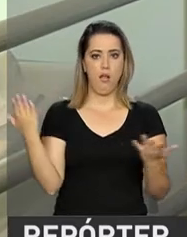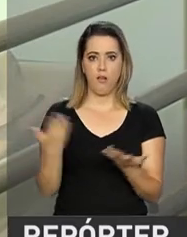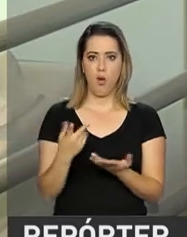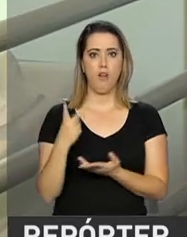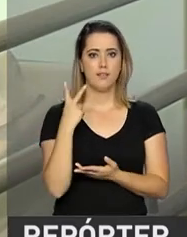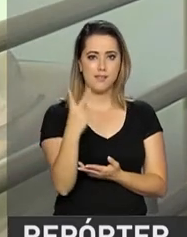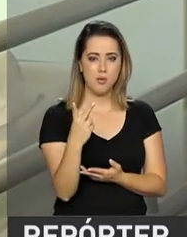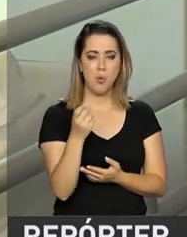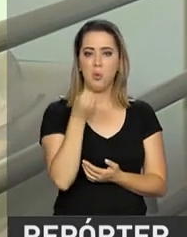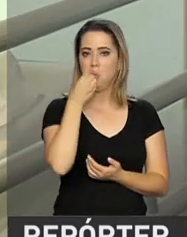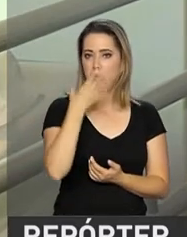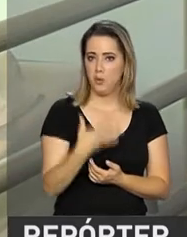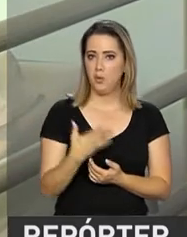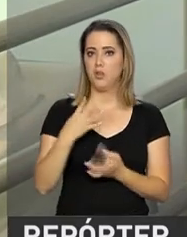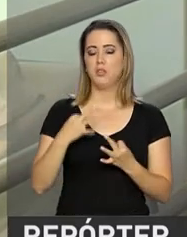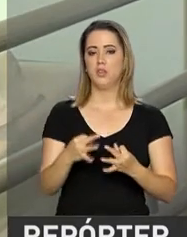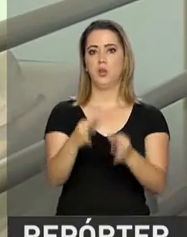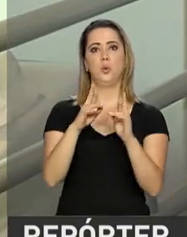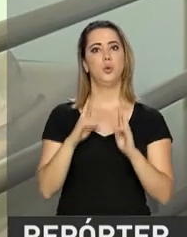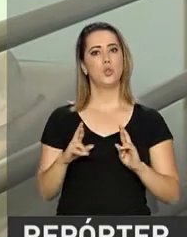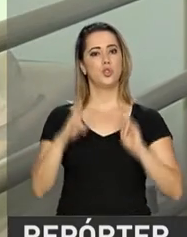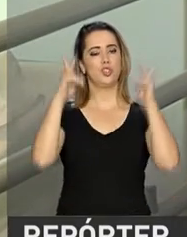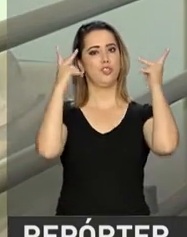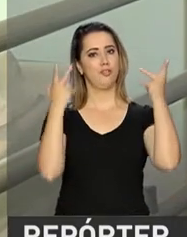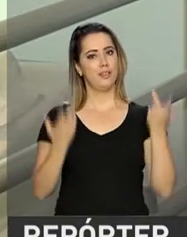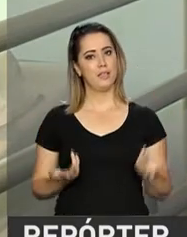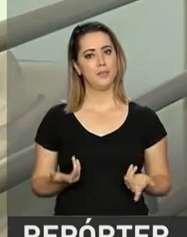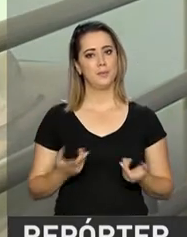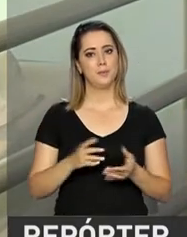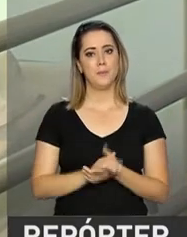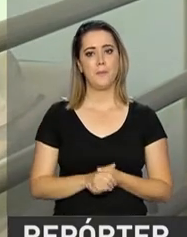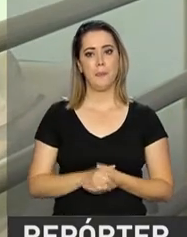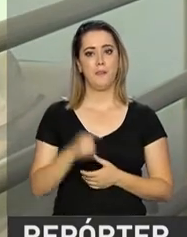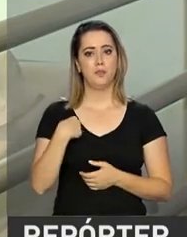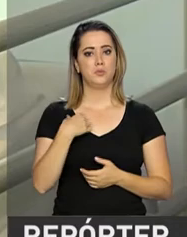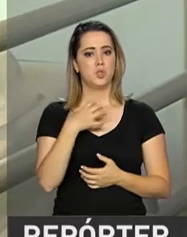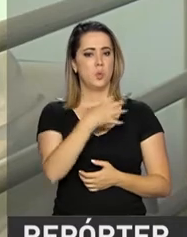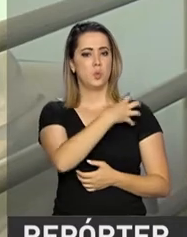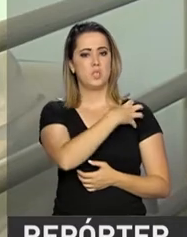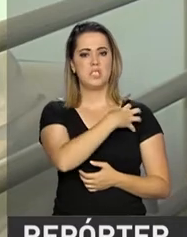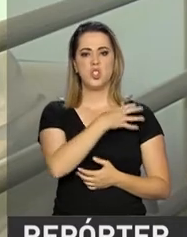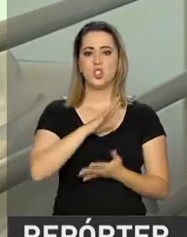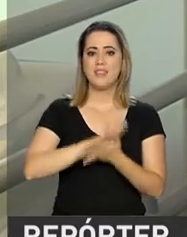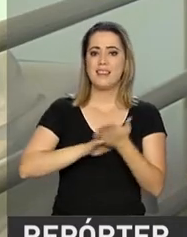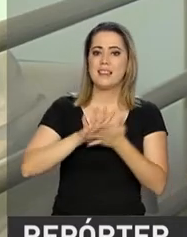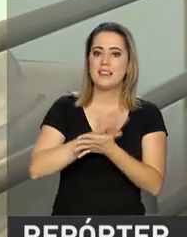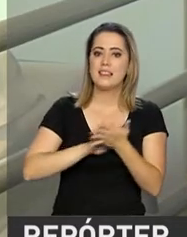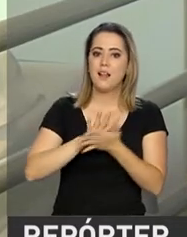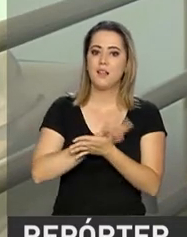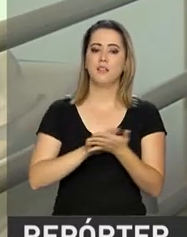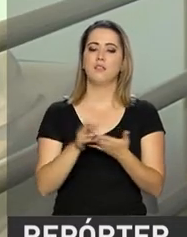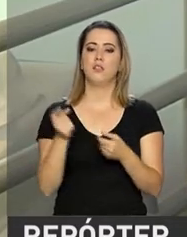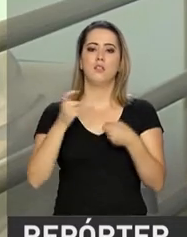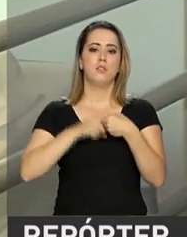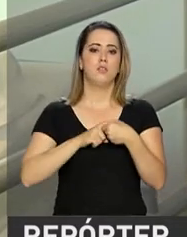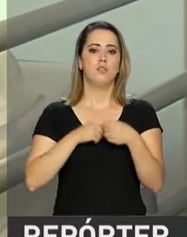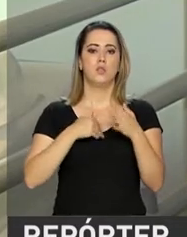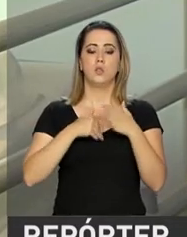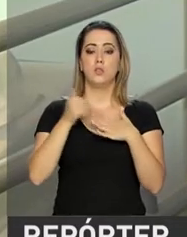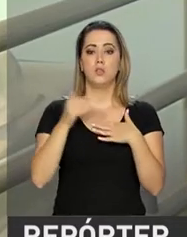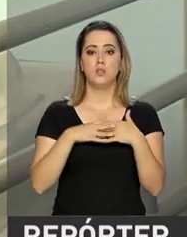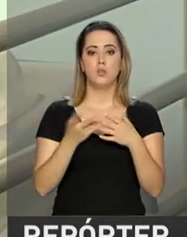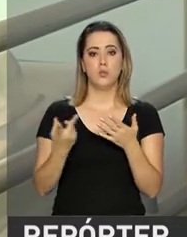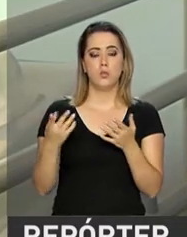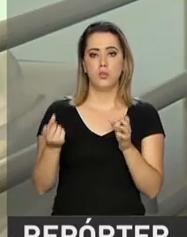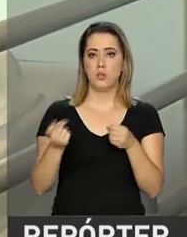fez toda diferença para aquela pessoa diferença nesses dias eu não sentir nada eu voltei quando eu voltei